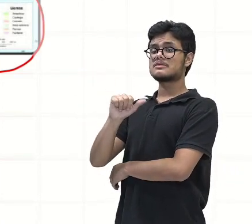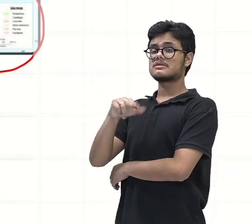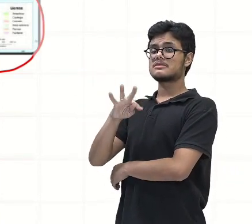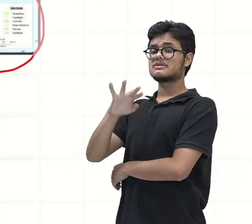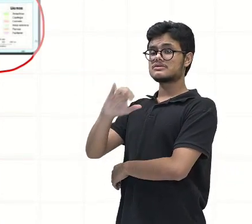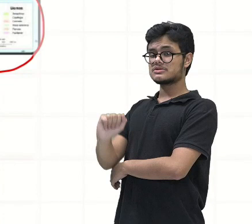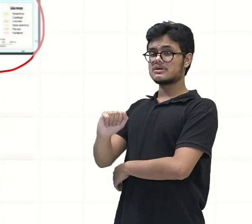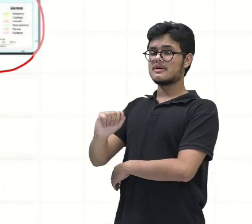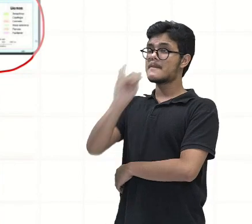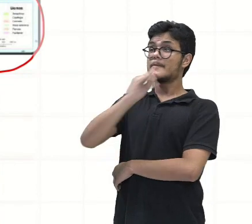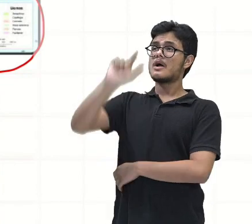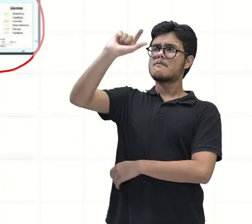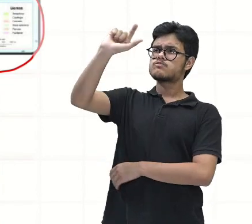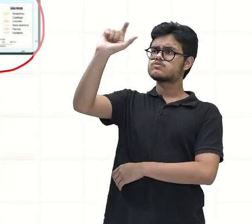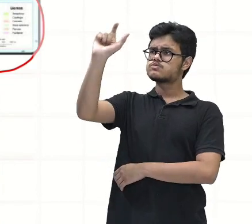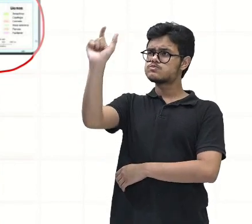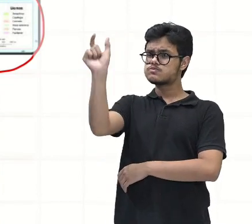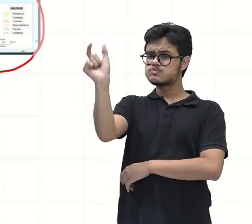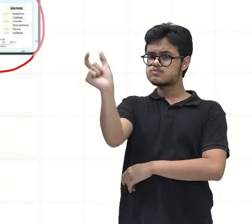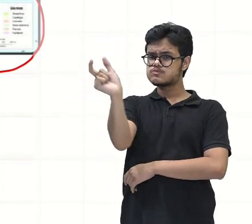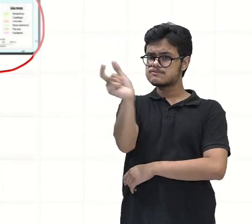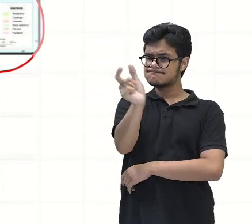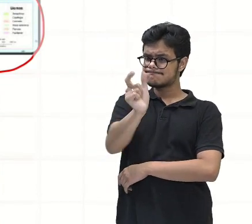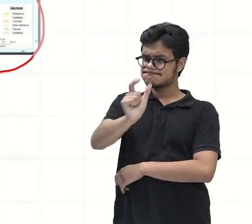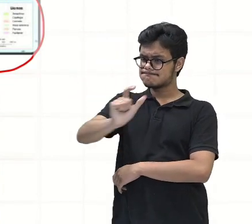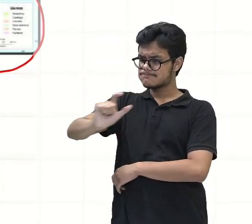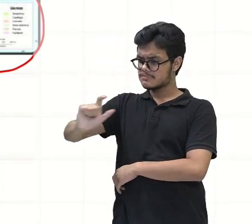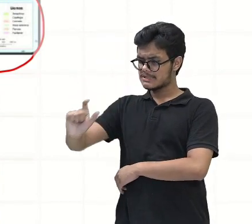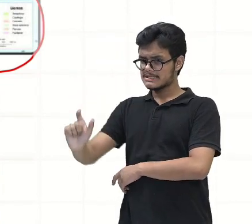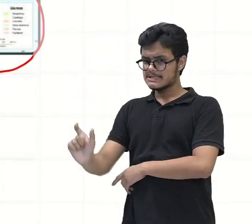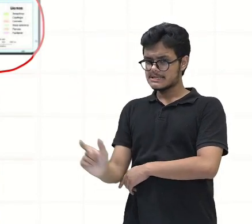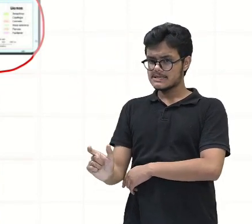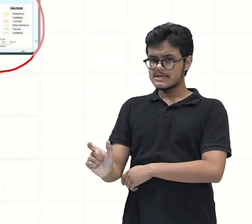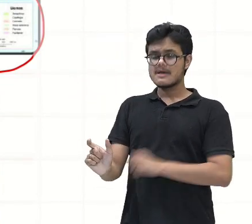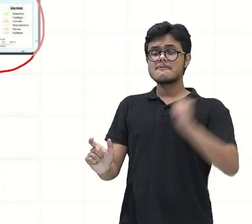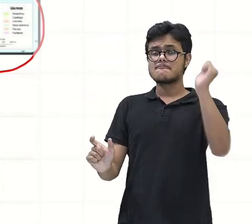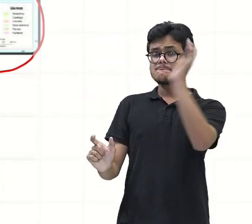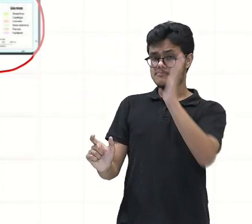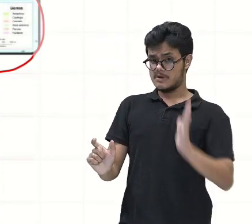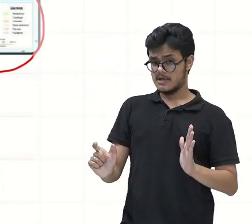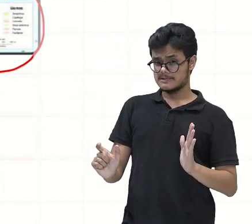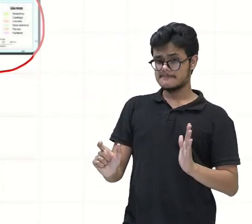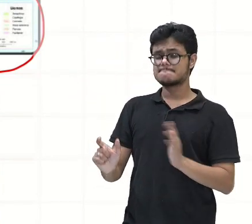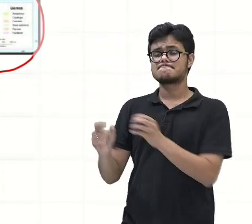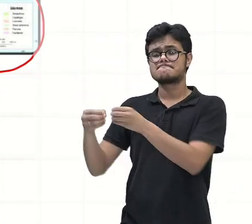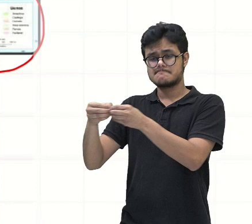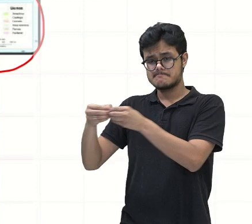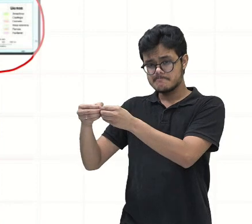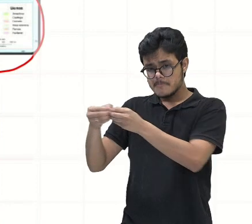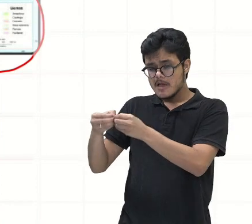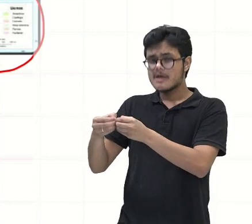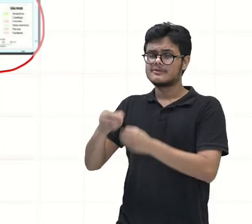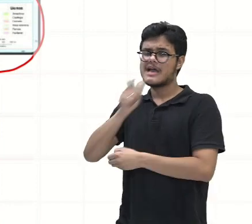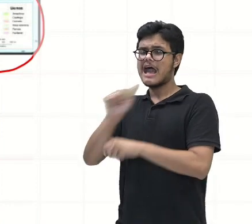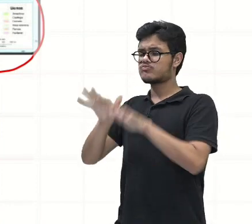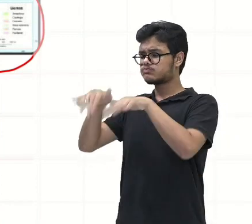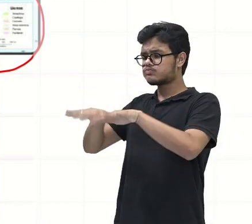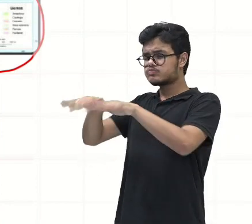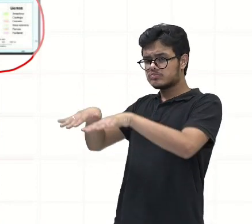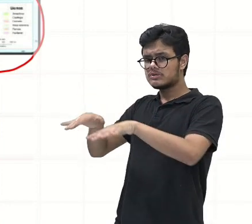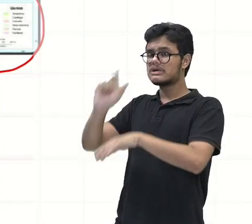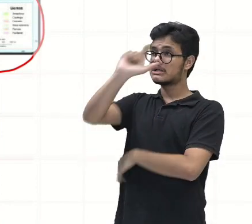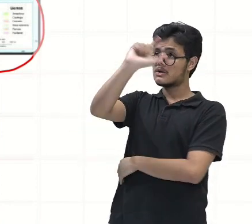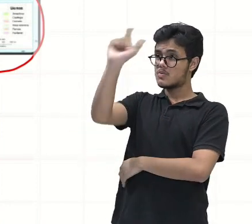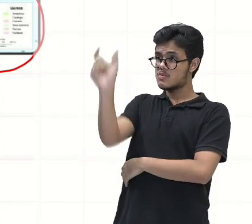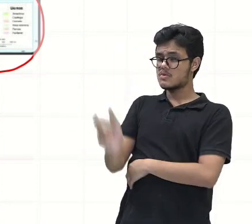aqui uma concentração aqui eh principalmente mais próximo das áreas litorâneas E aí aqui por exemplo no